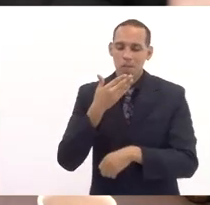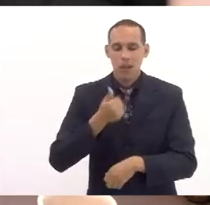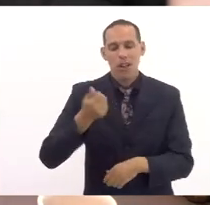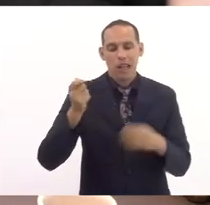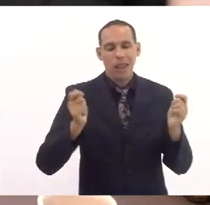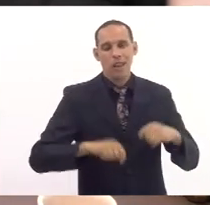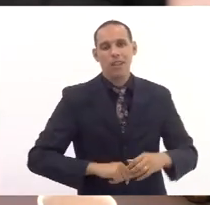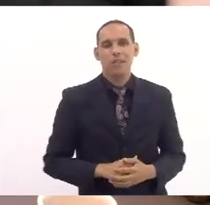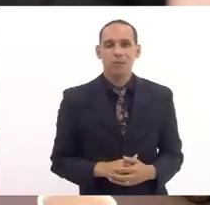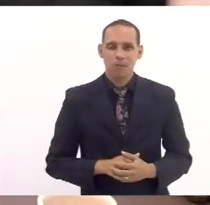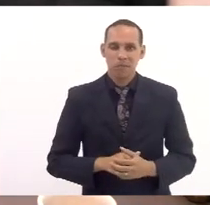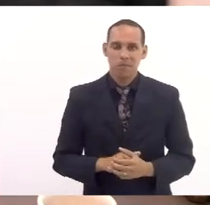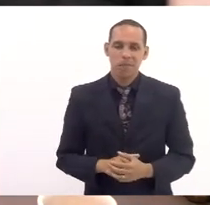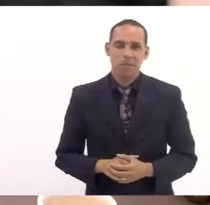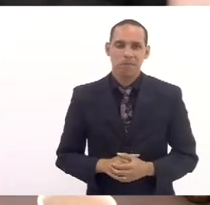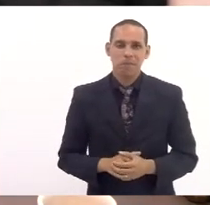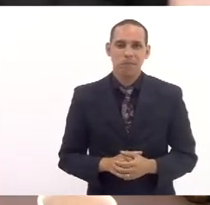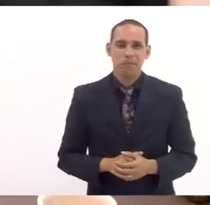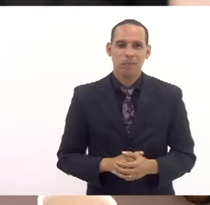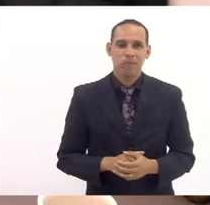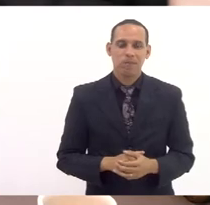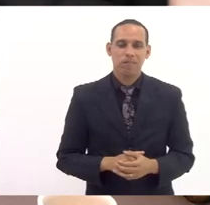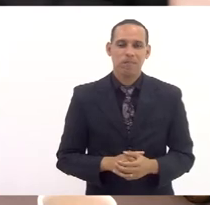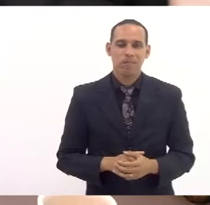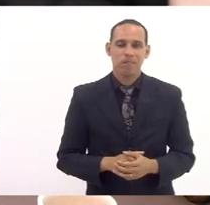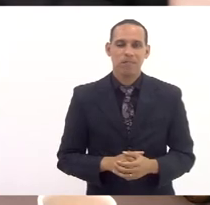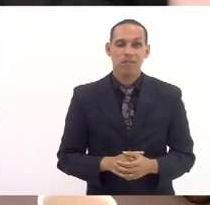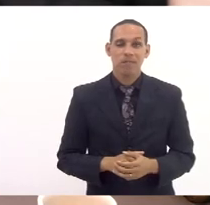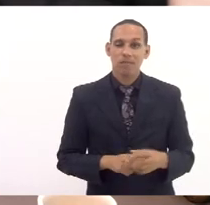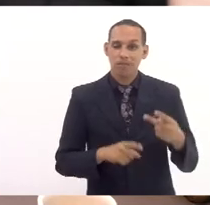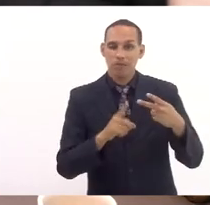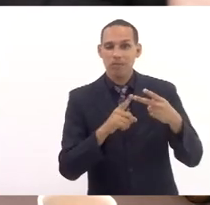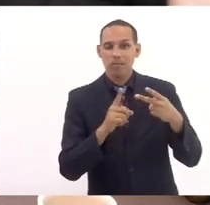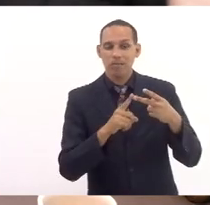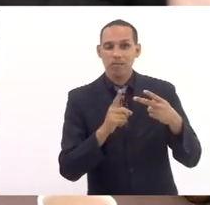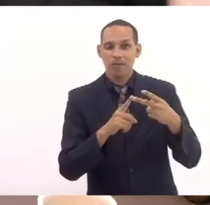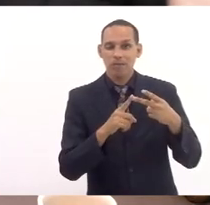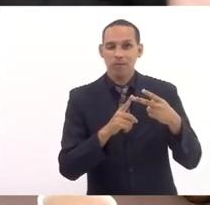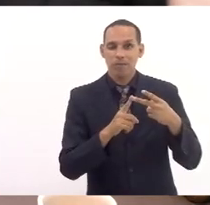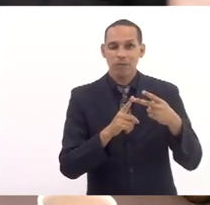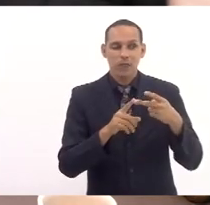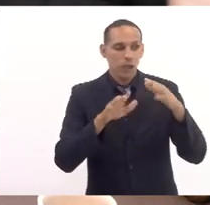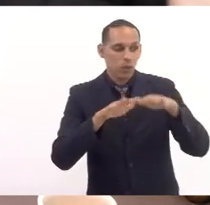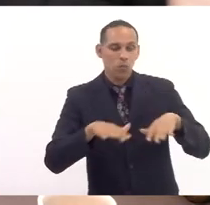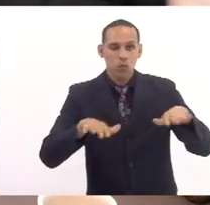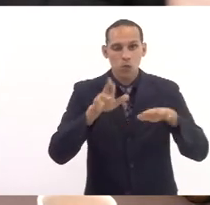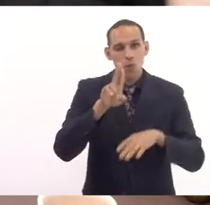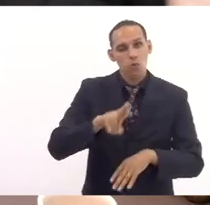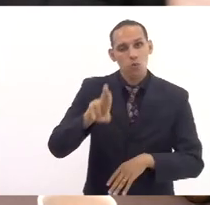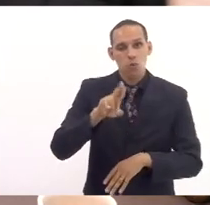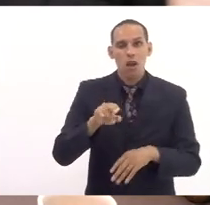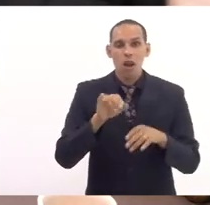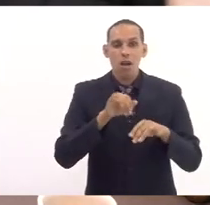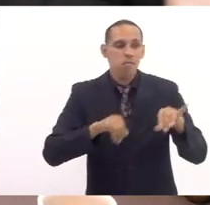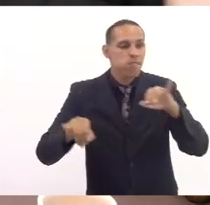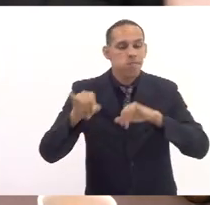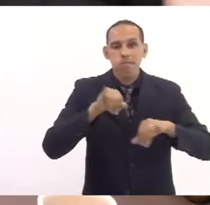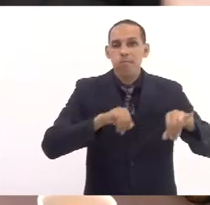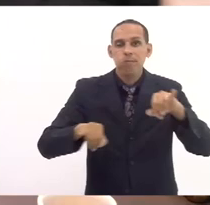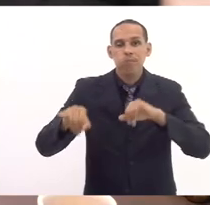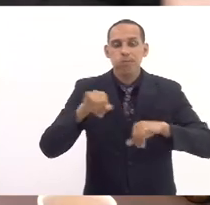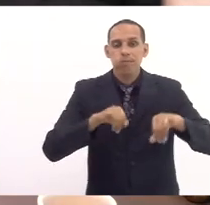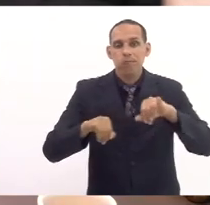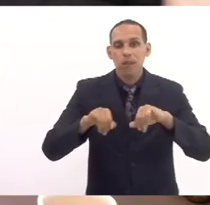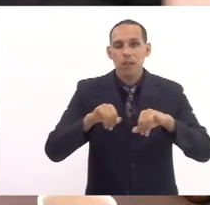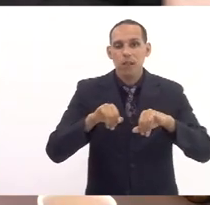todos. Em relação à informação dos usuários, está publicado no